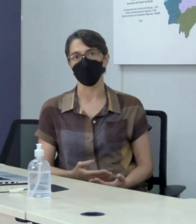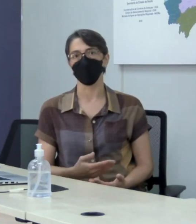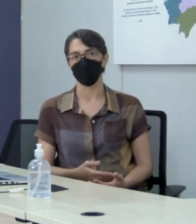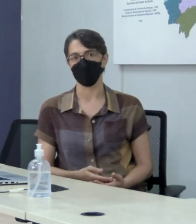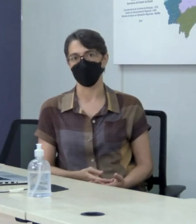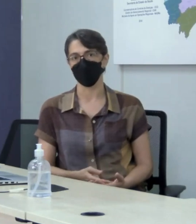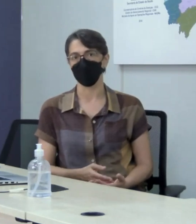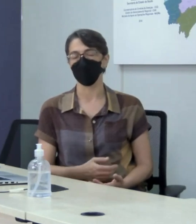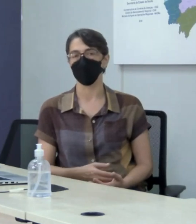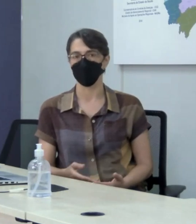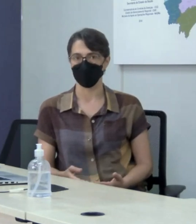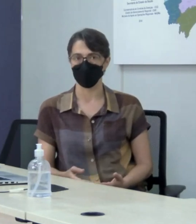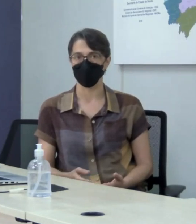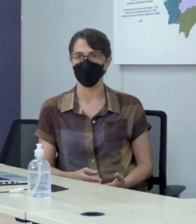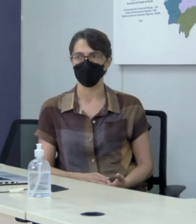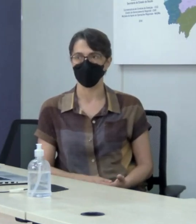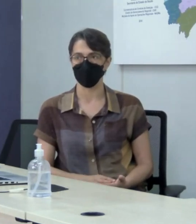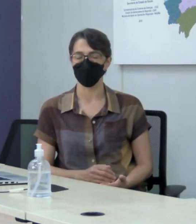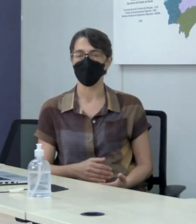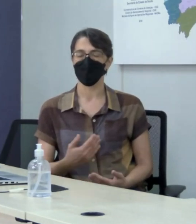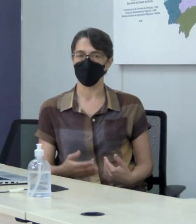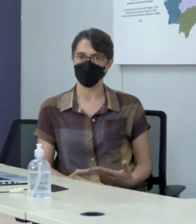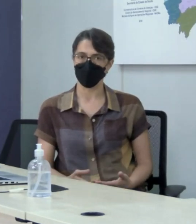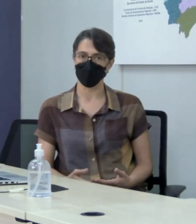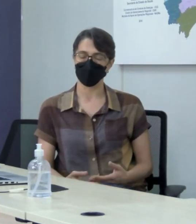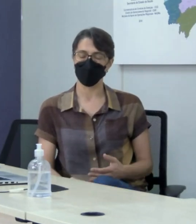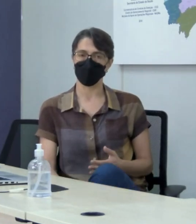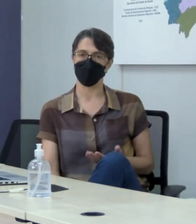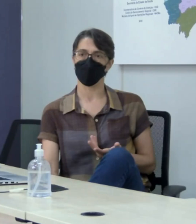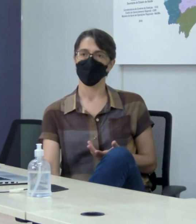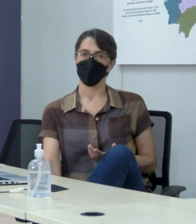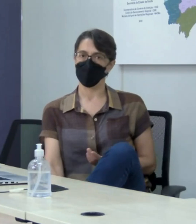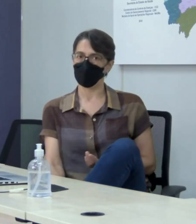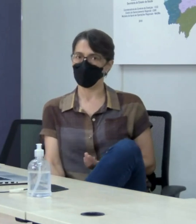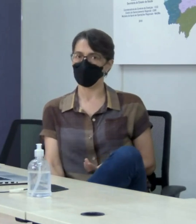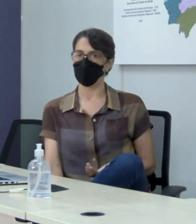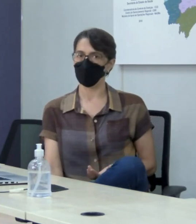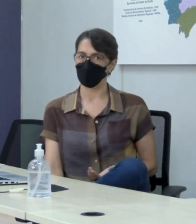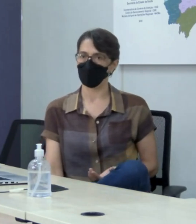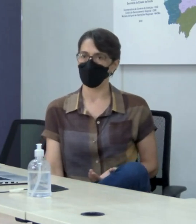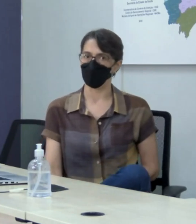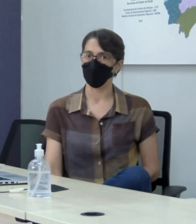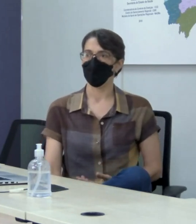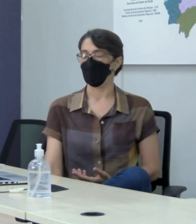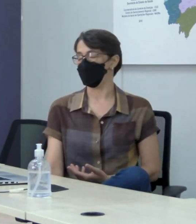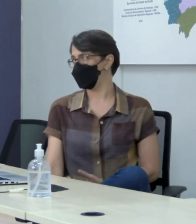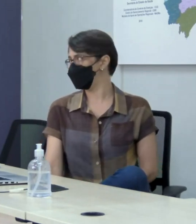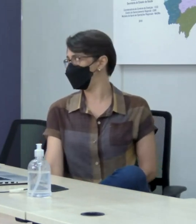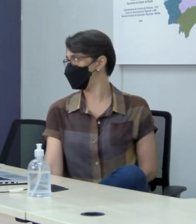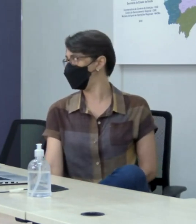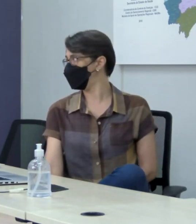terapêutica ele se faz a genotipagem o mais rapidamente possível para trocar a terapia e em detectar a carga viral